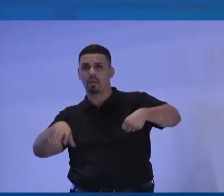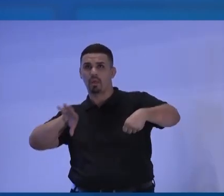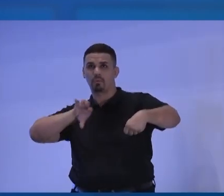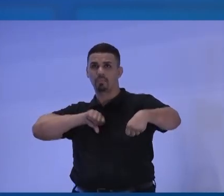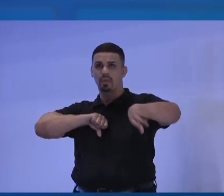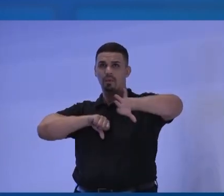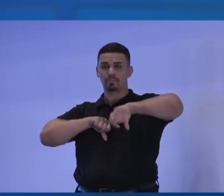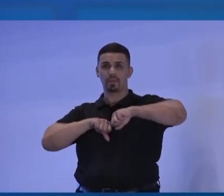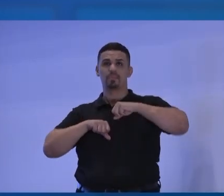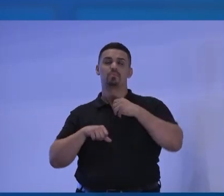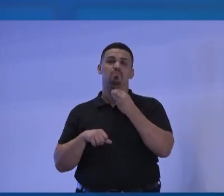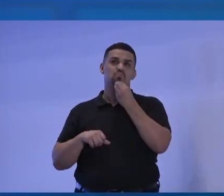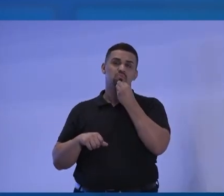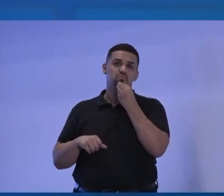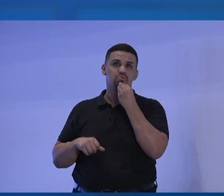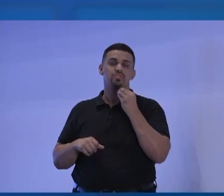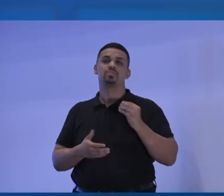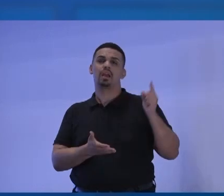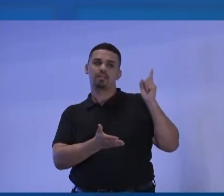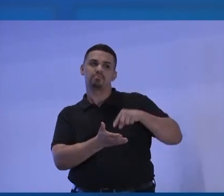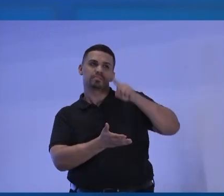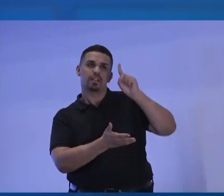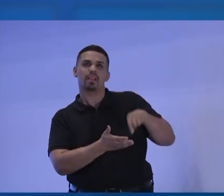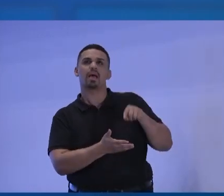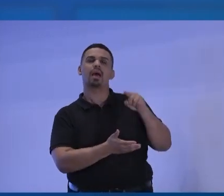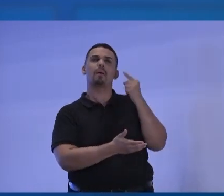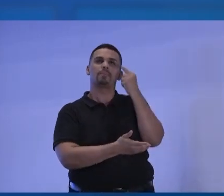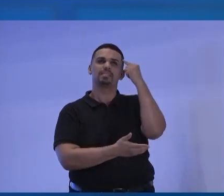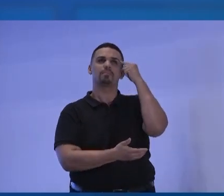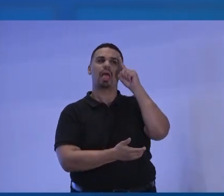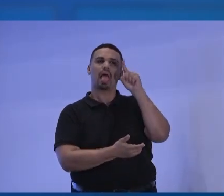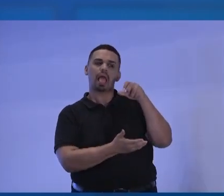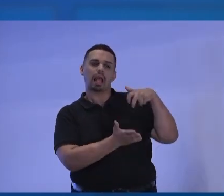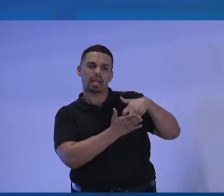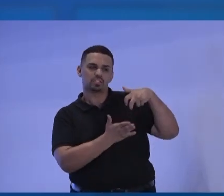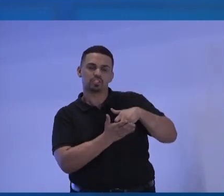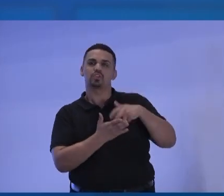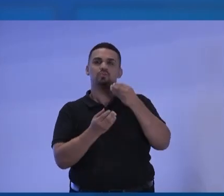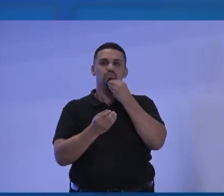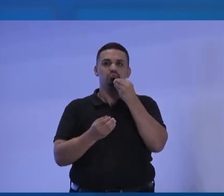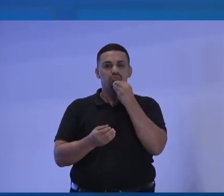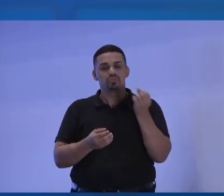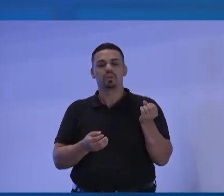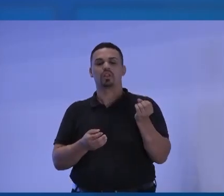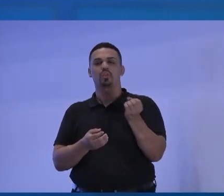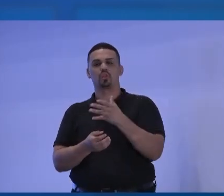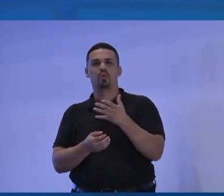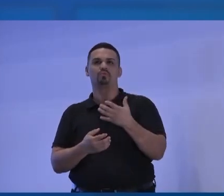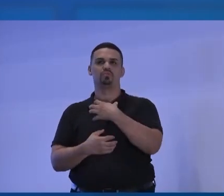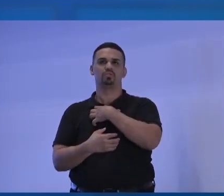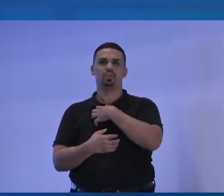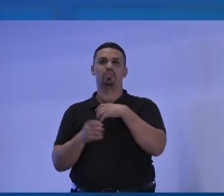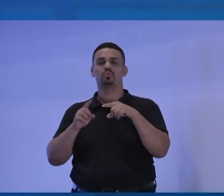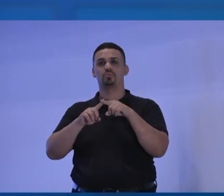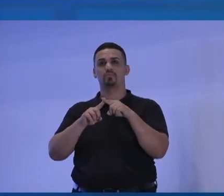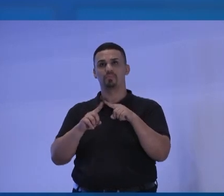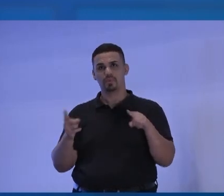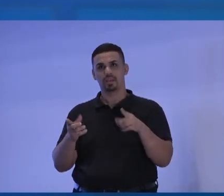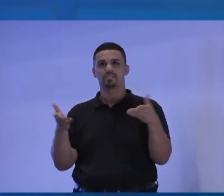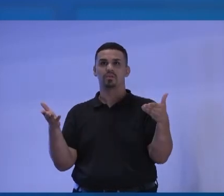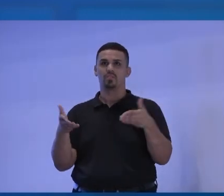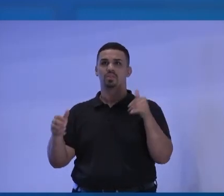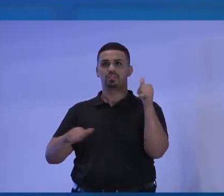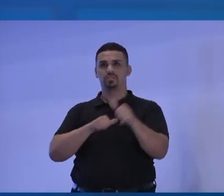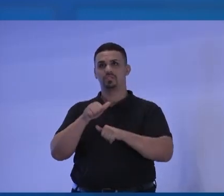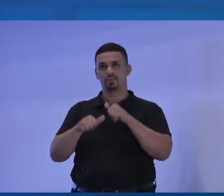punição, mas o estigma persiste até hoje. Por causa dele, a lepra passou a ser chamada também de mal de Hansen ou